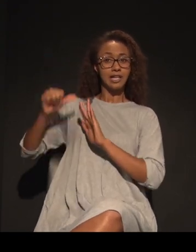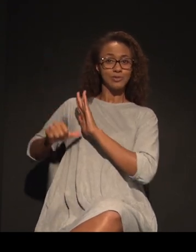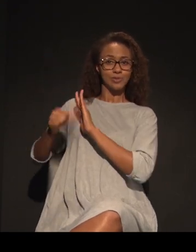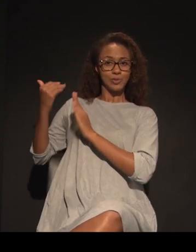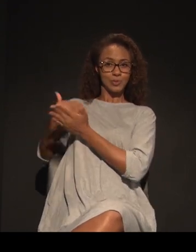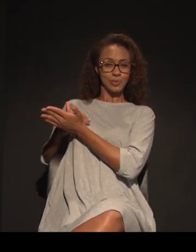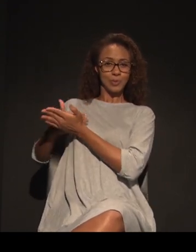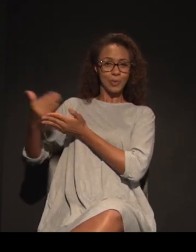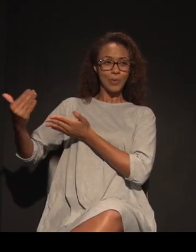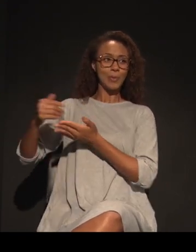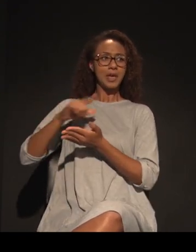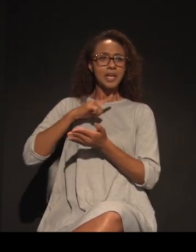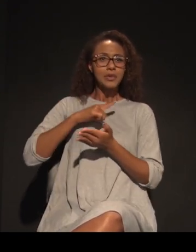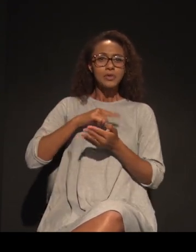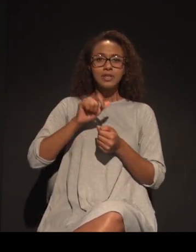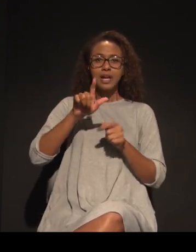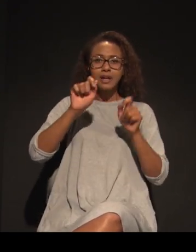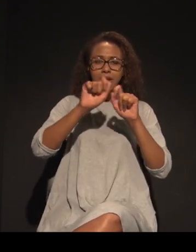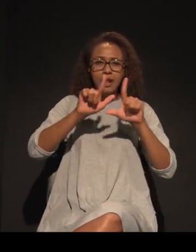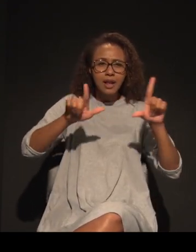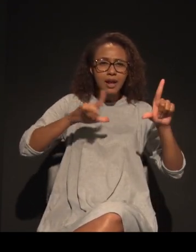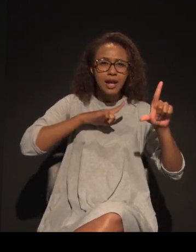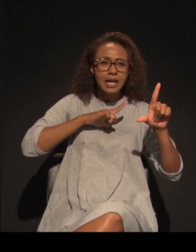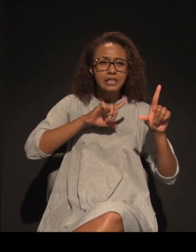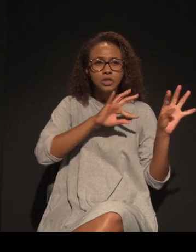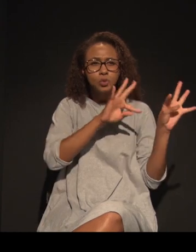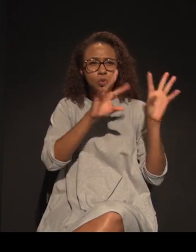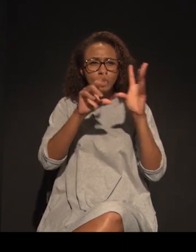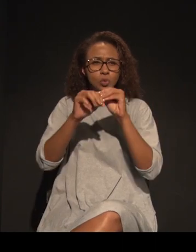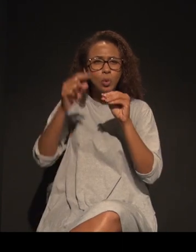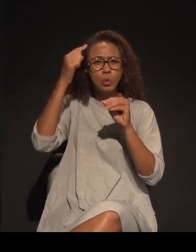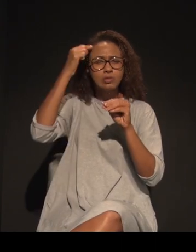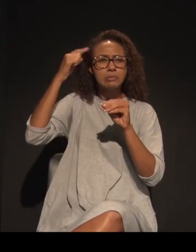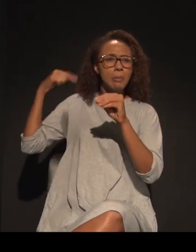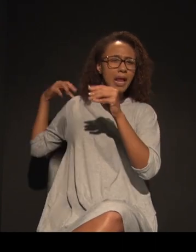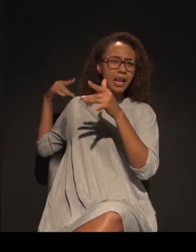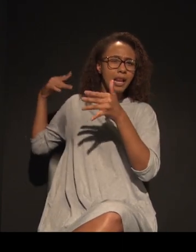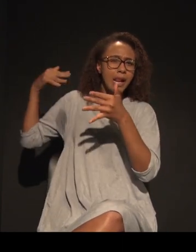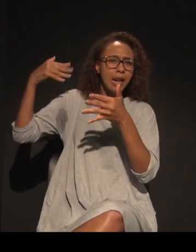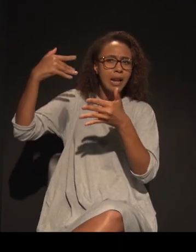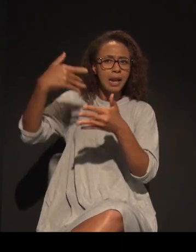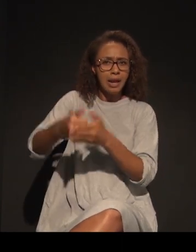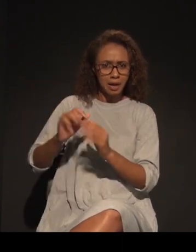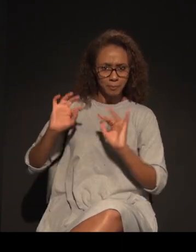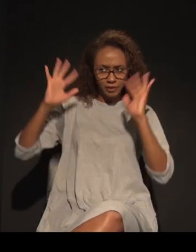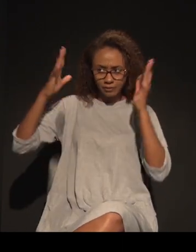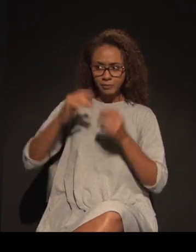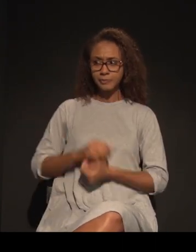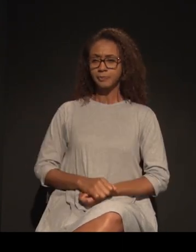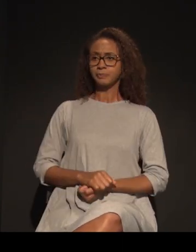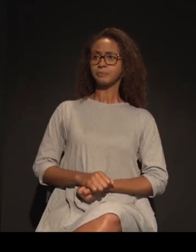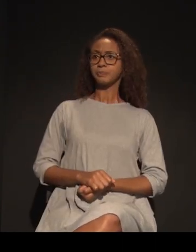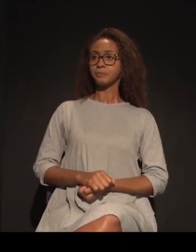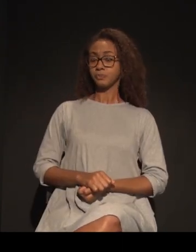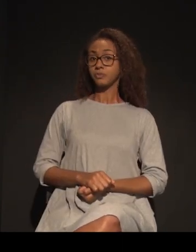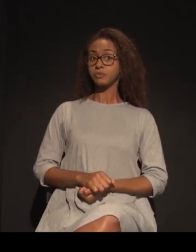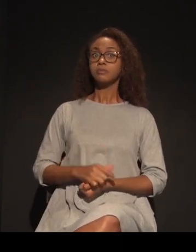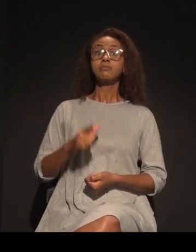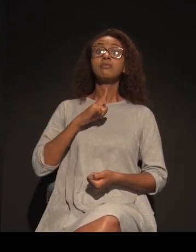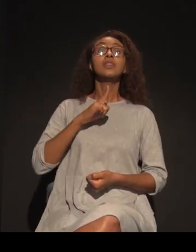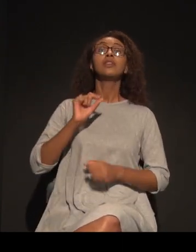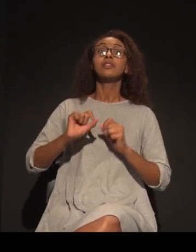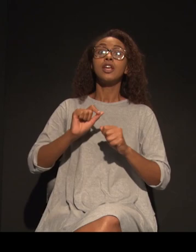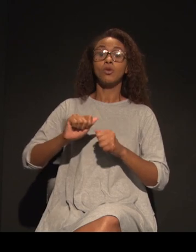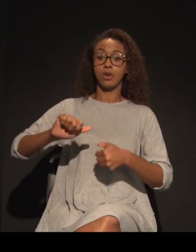holanda na matéria tinha tem um mapeamento da memória de uma época de aplicá la e você tem é é um mapa do brasil